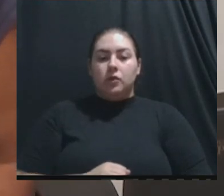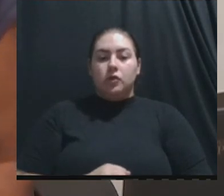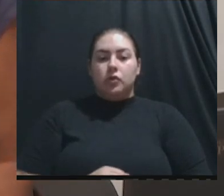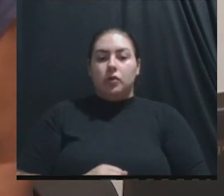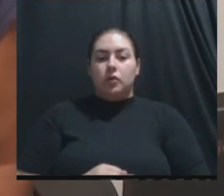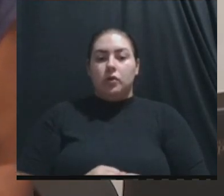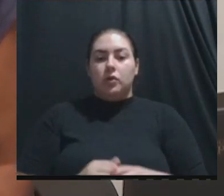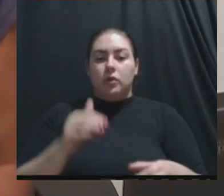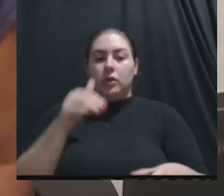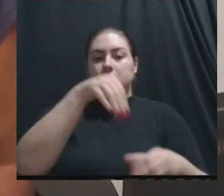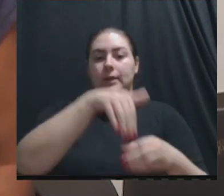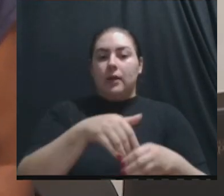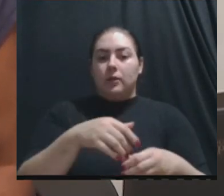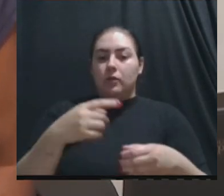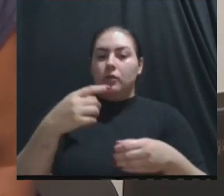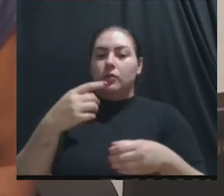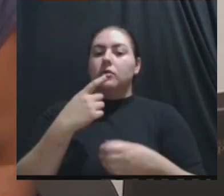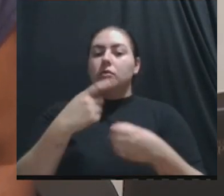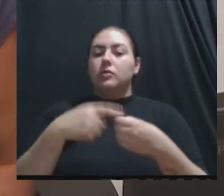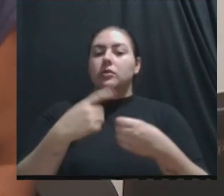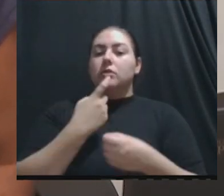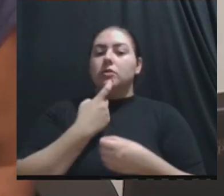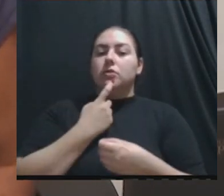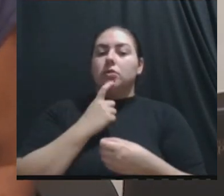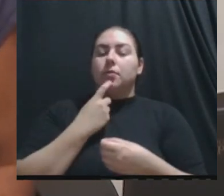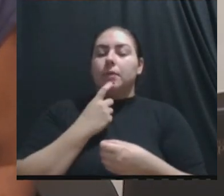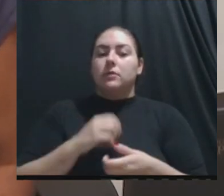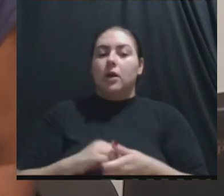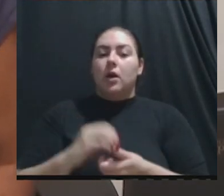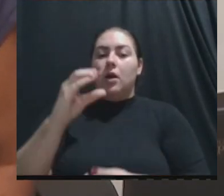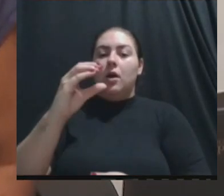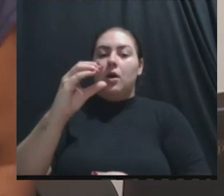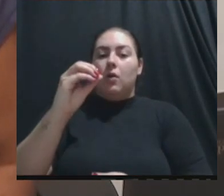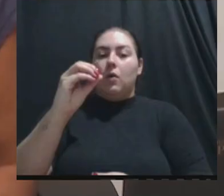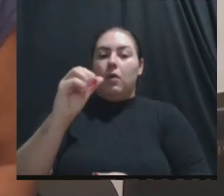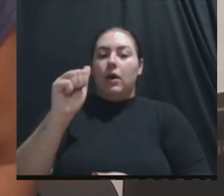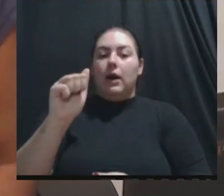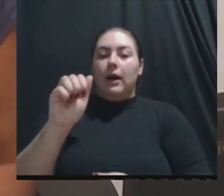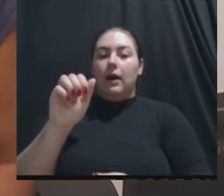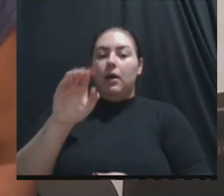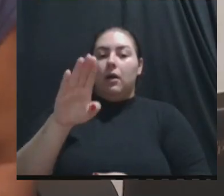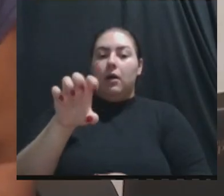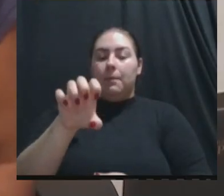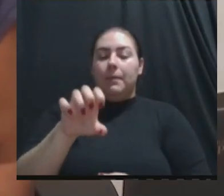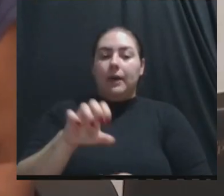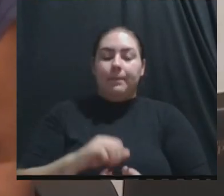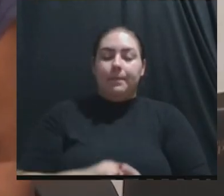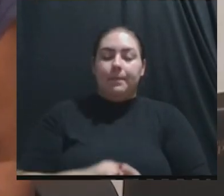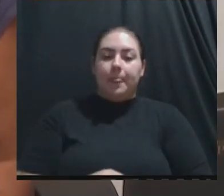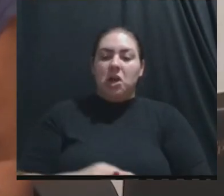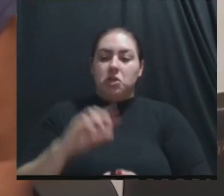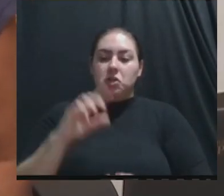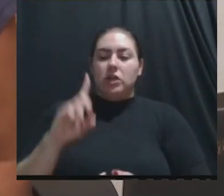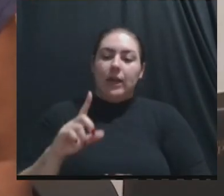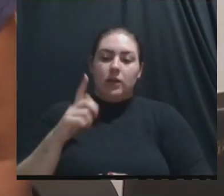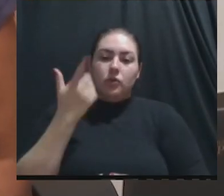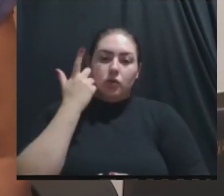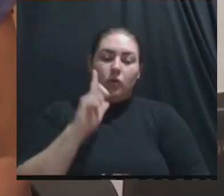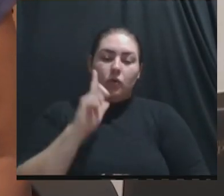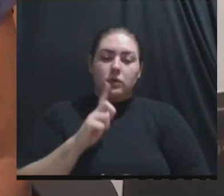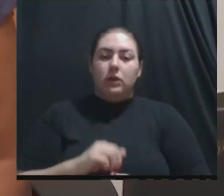onde a Coab não me cedeu o direito de eu conseguir renegociar a